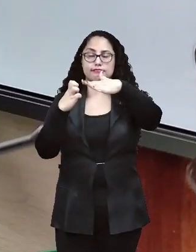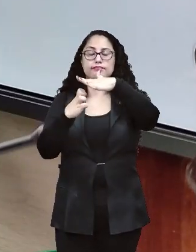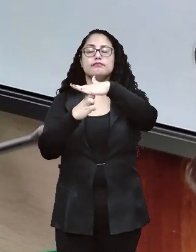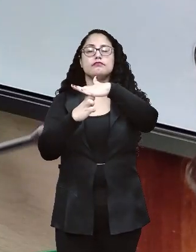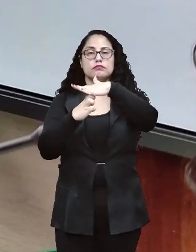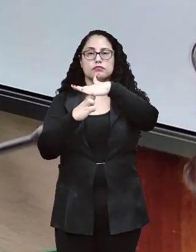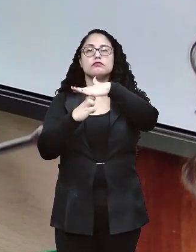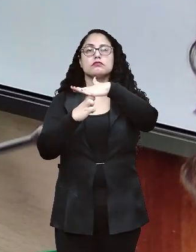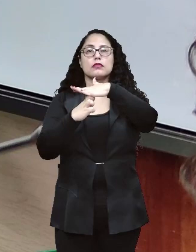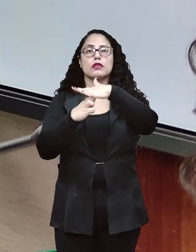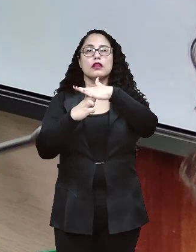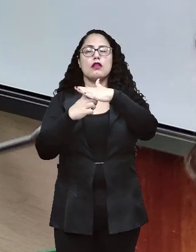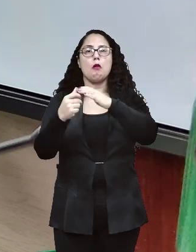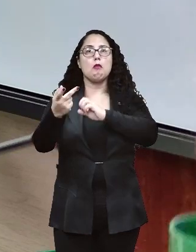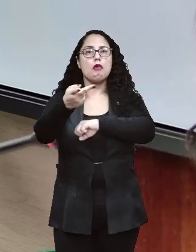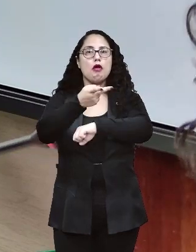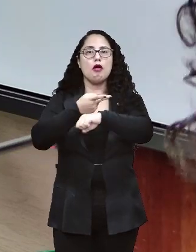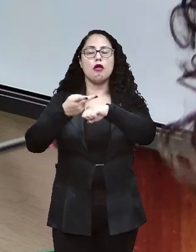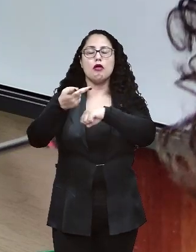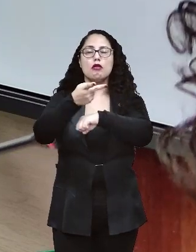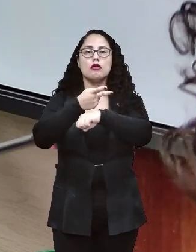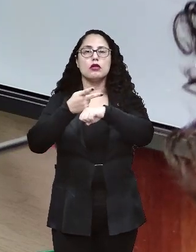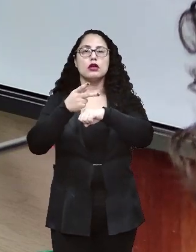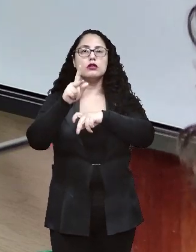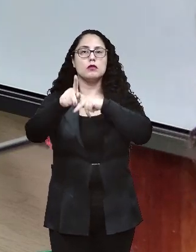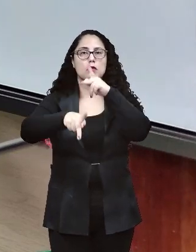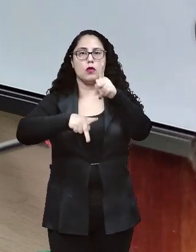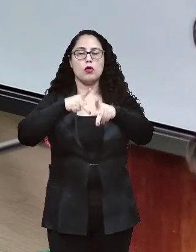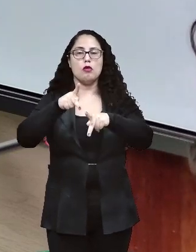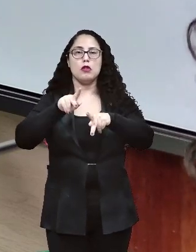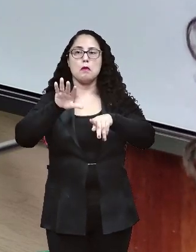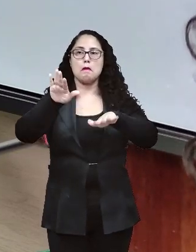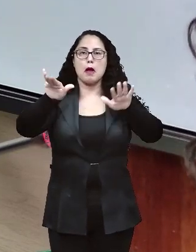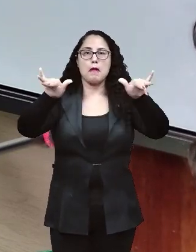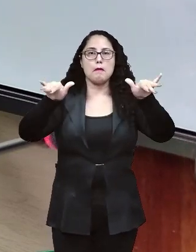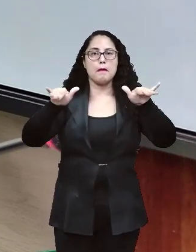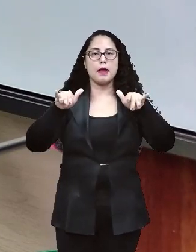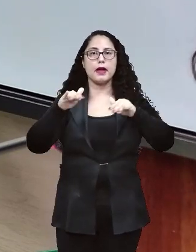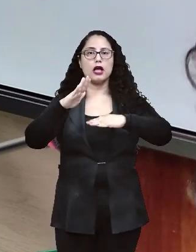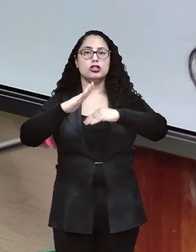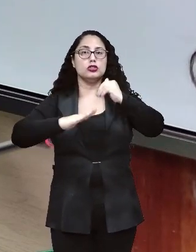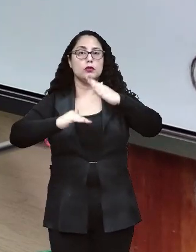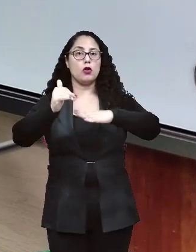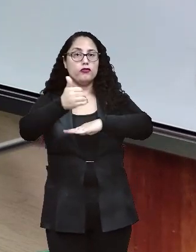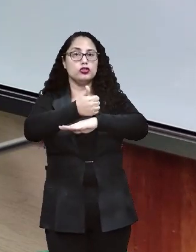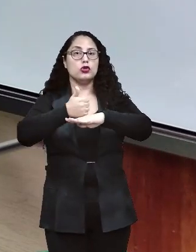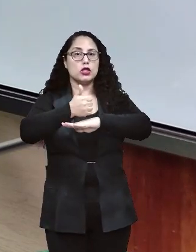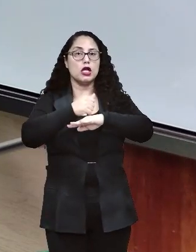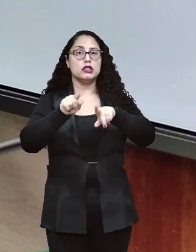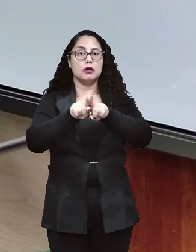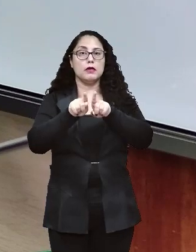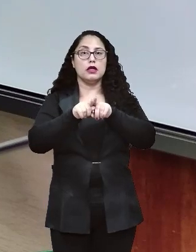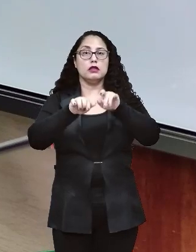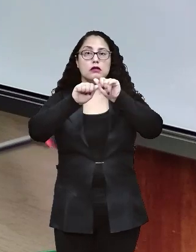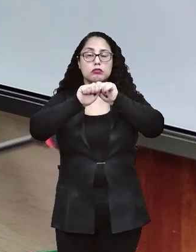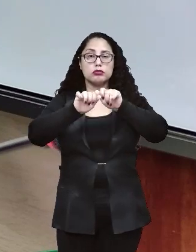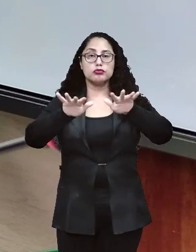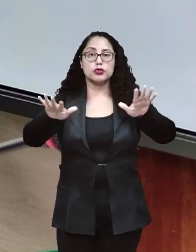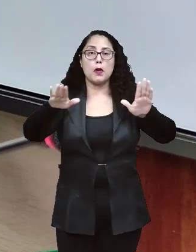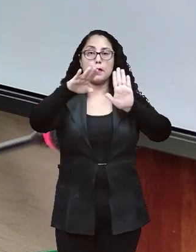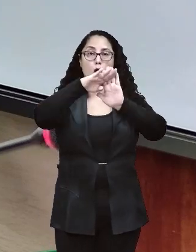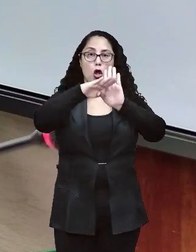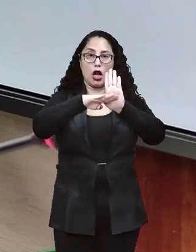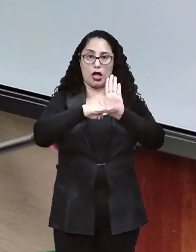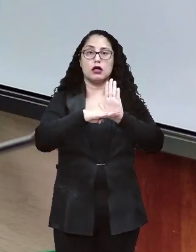né, estão buscando esse público, né? Esses profissionais. E aí elas estão lançando